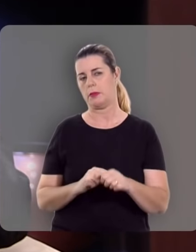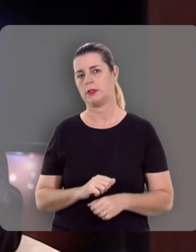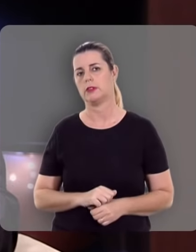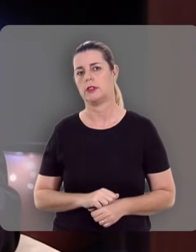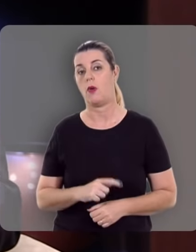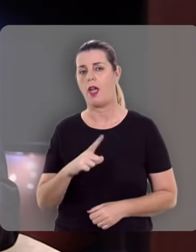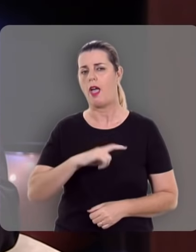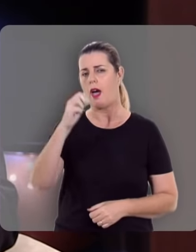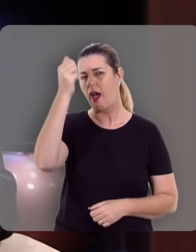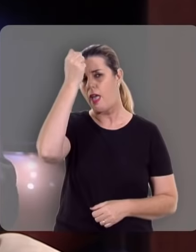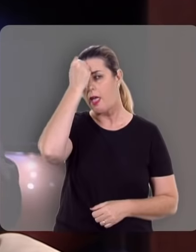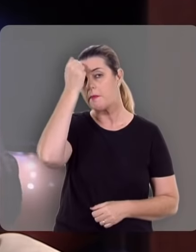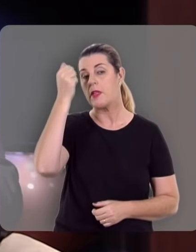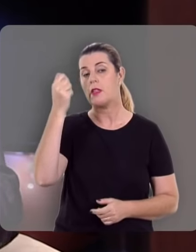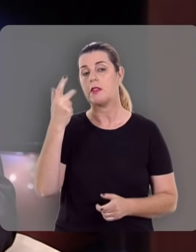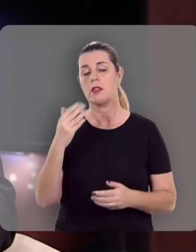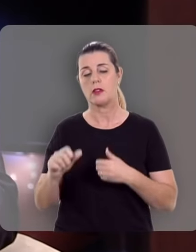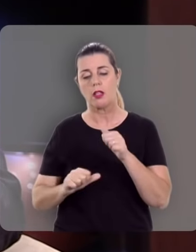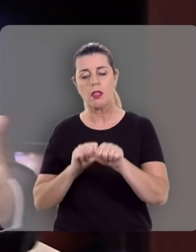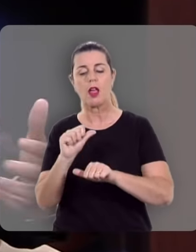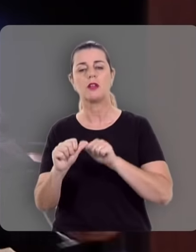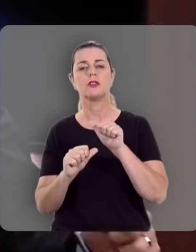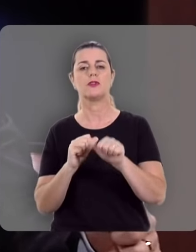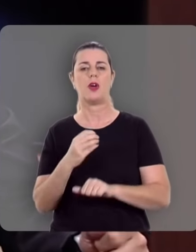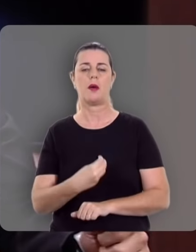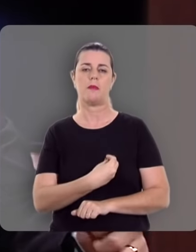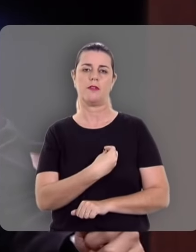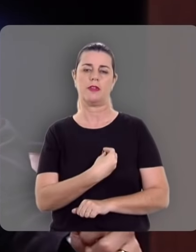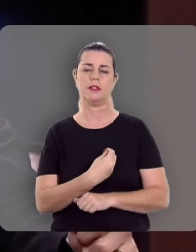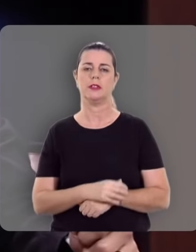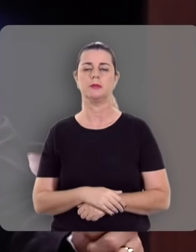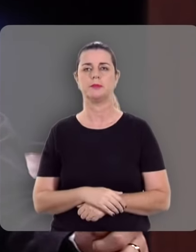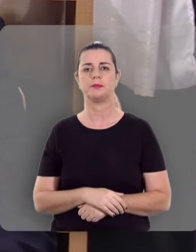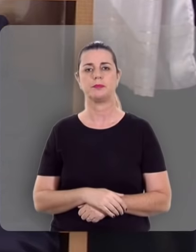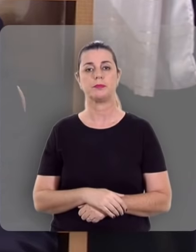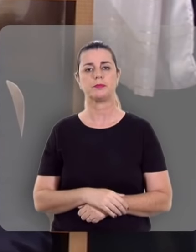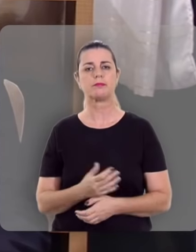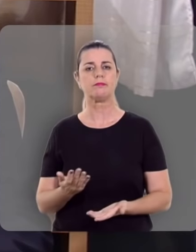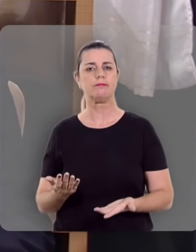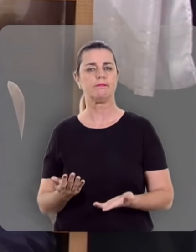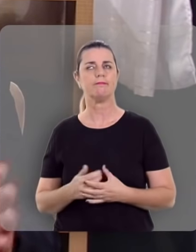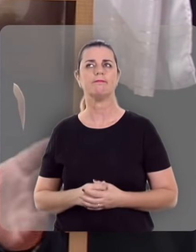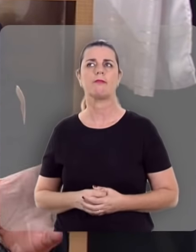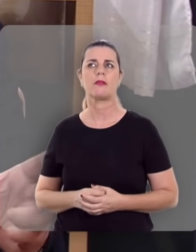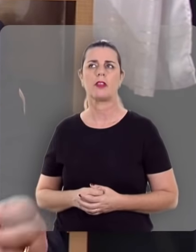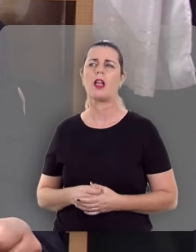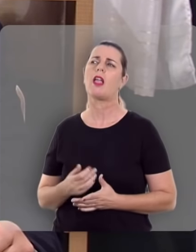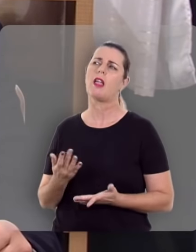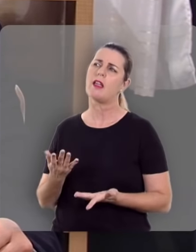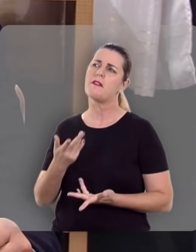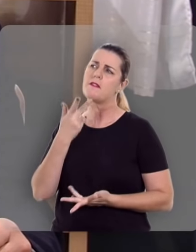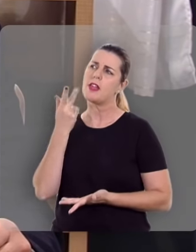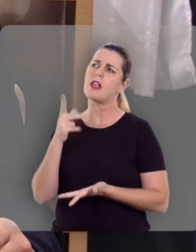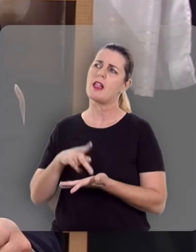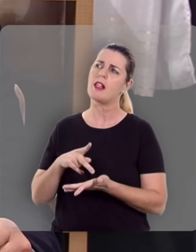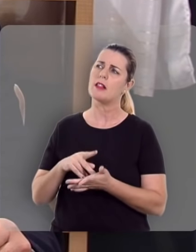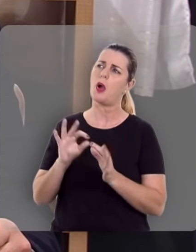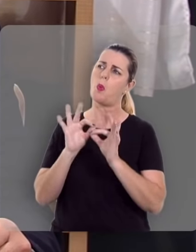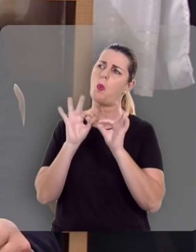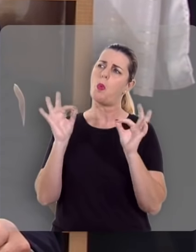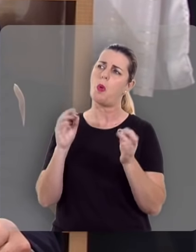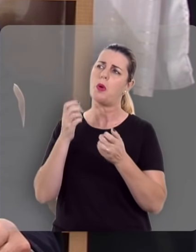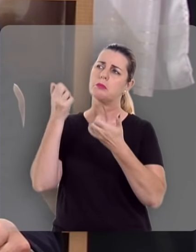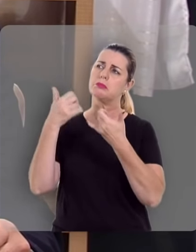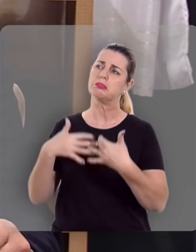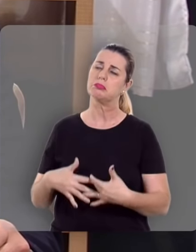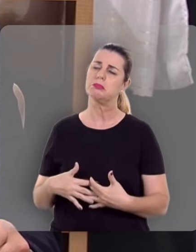Esse arrependimento que nos leva à transformação de uma vida restaurada? Que excelente comentário, meu amigo. Eu